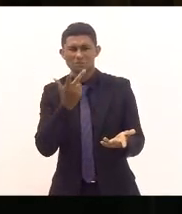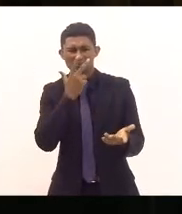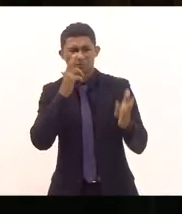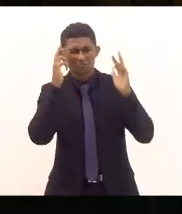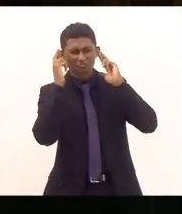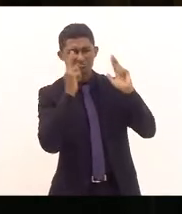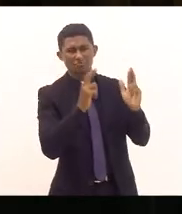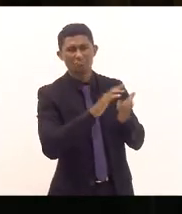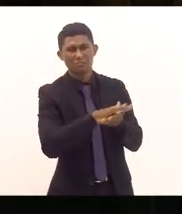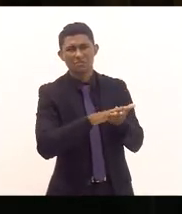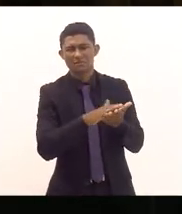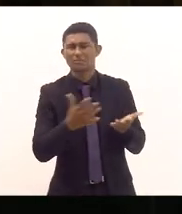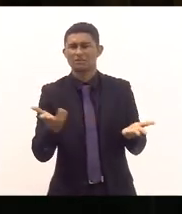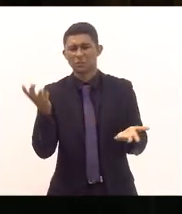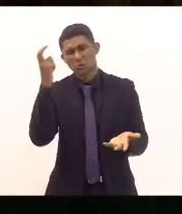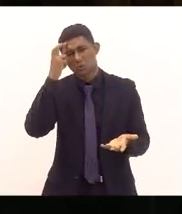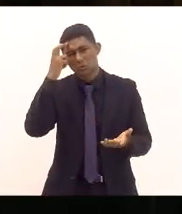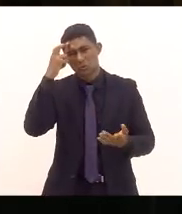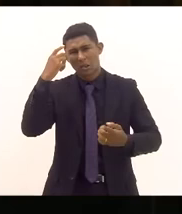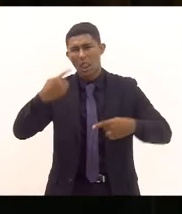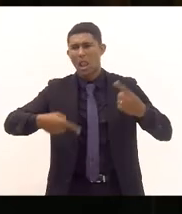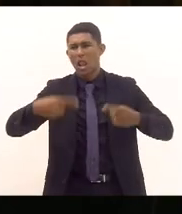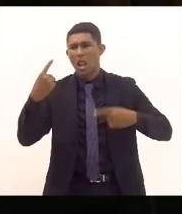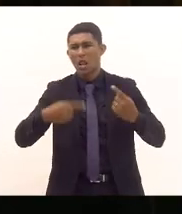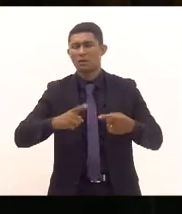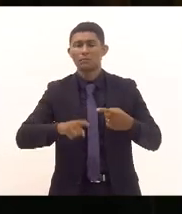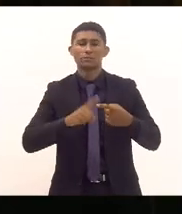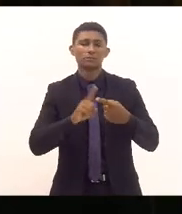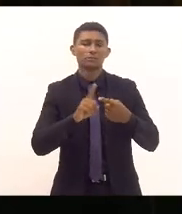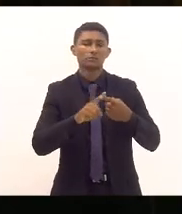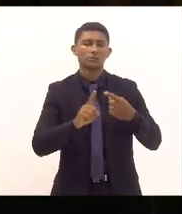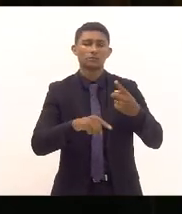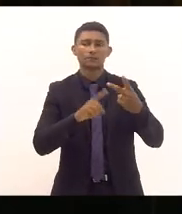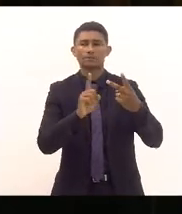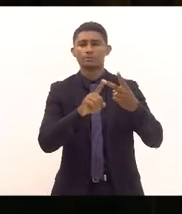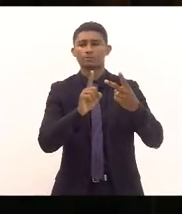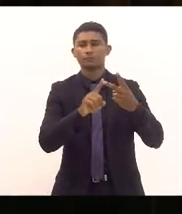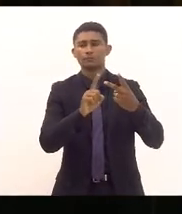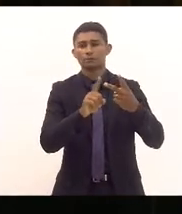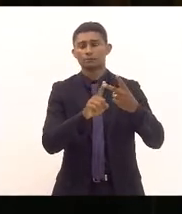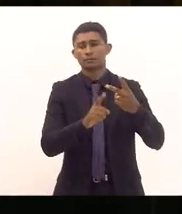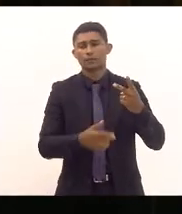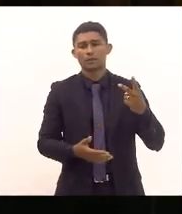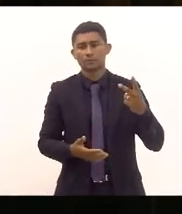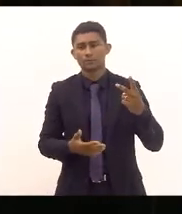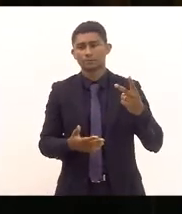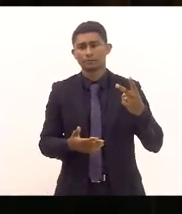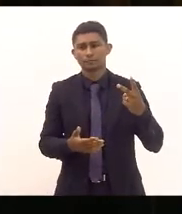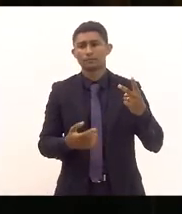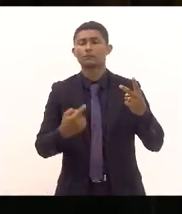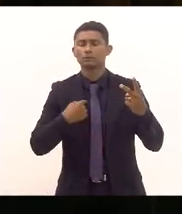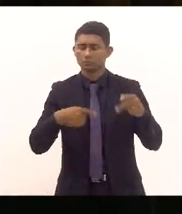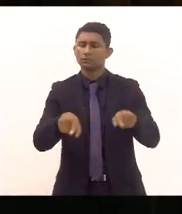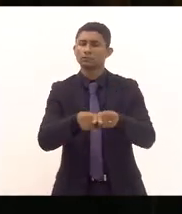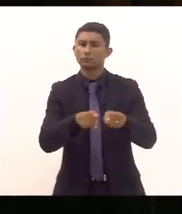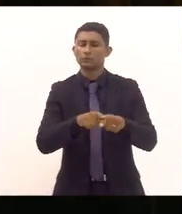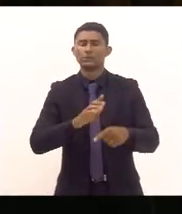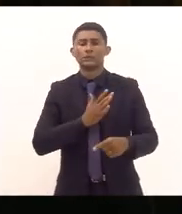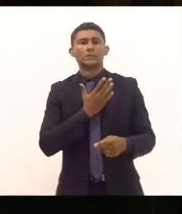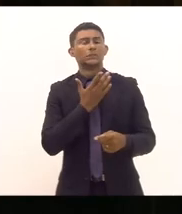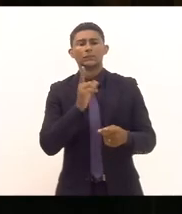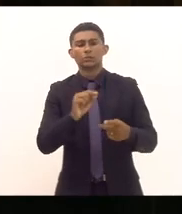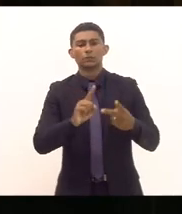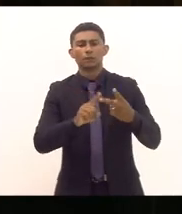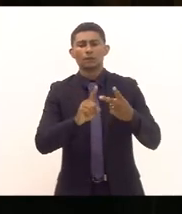acontecendo na nossa cara algo tem que ser feito depois faço aqui de forma indignada também uma indagação